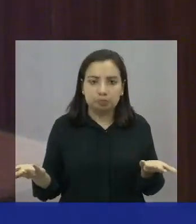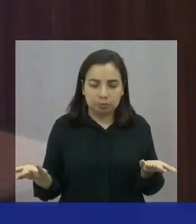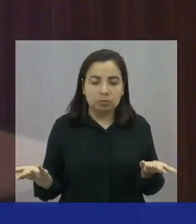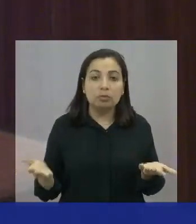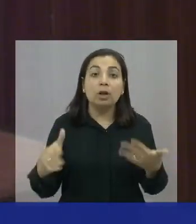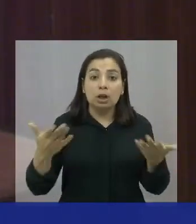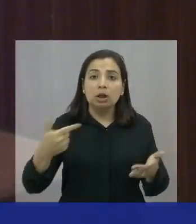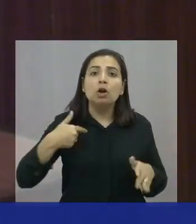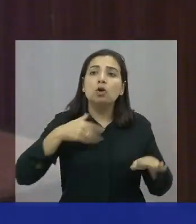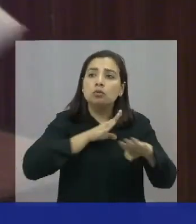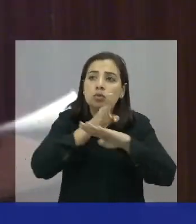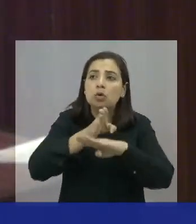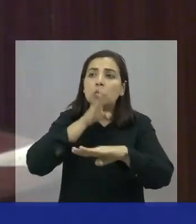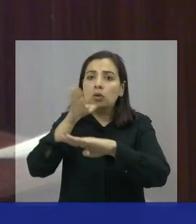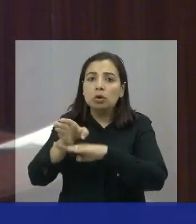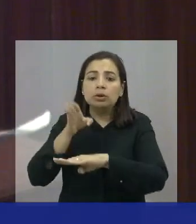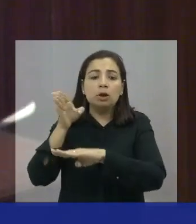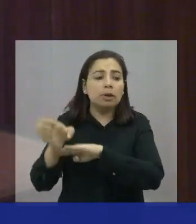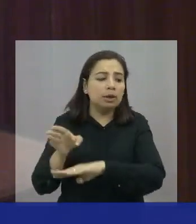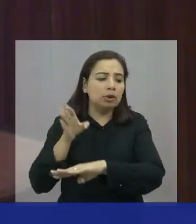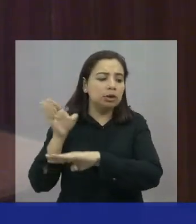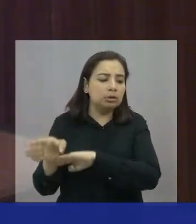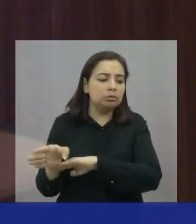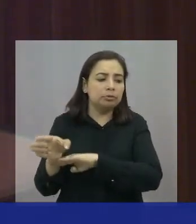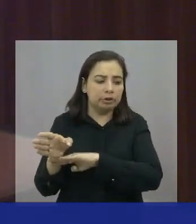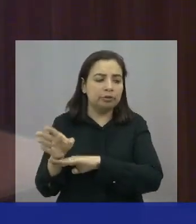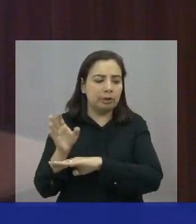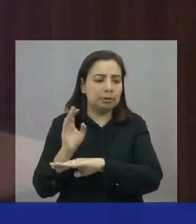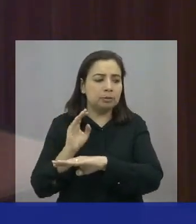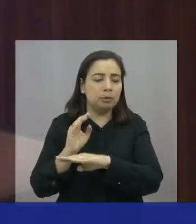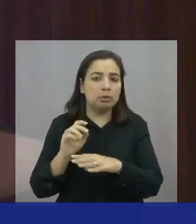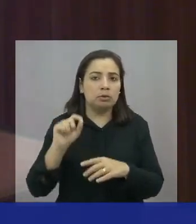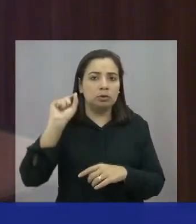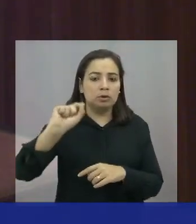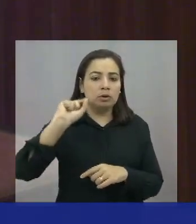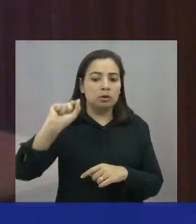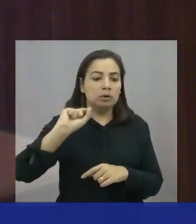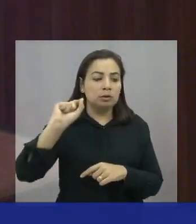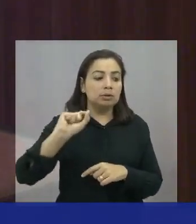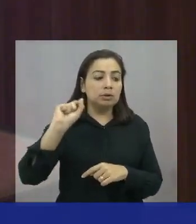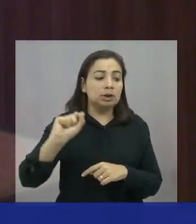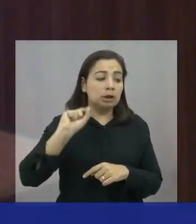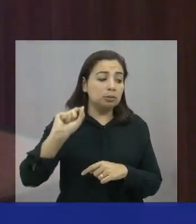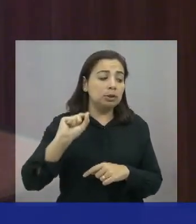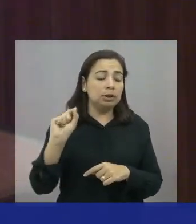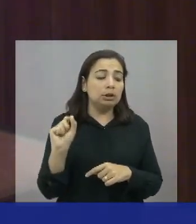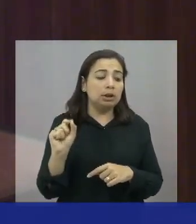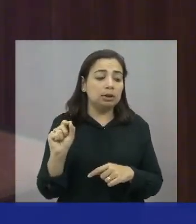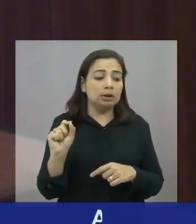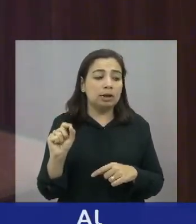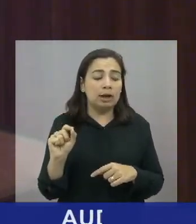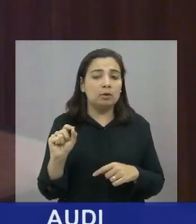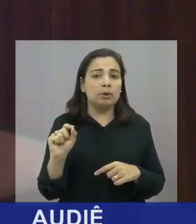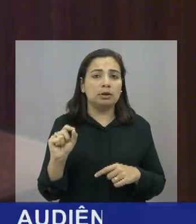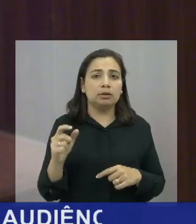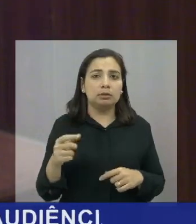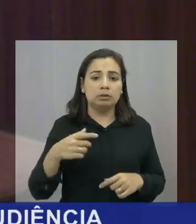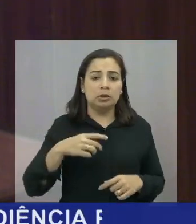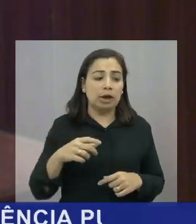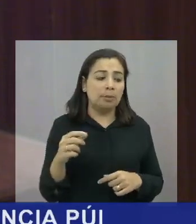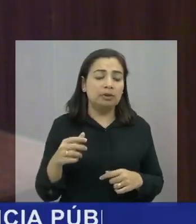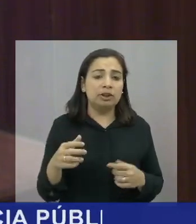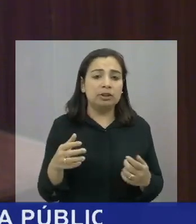estabelecimentos, orientando, que é o cunho pedagógico da fiscalização,